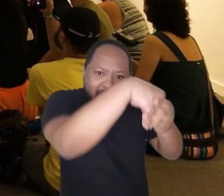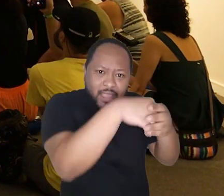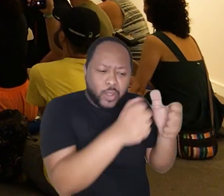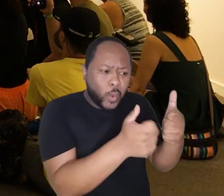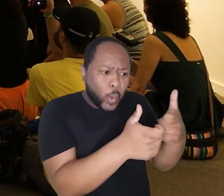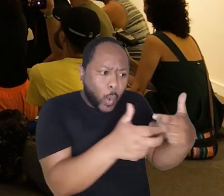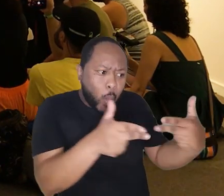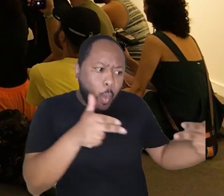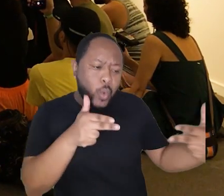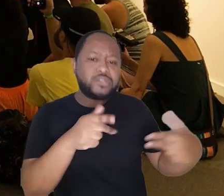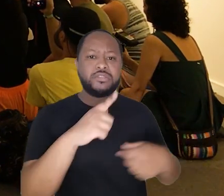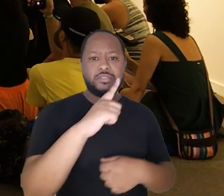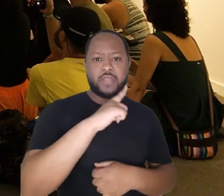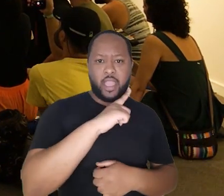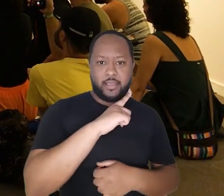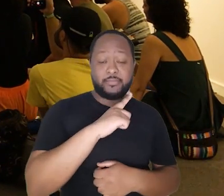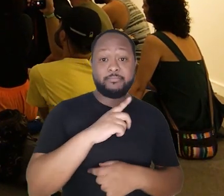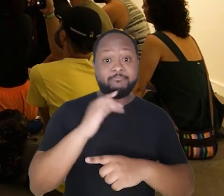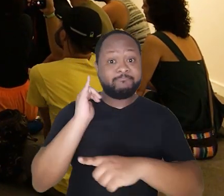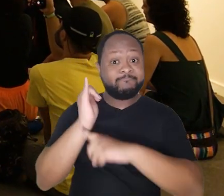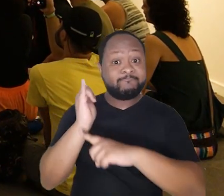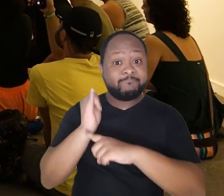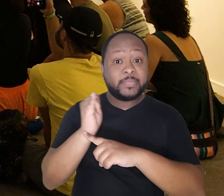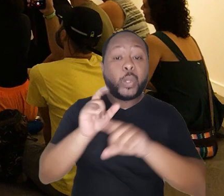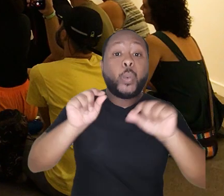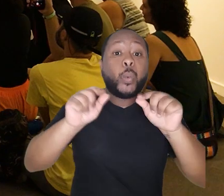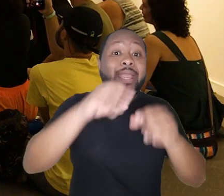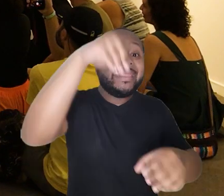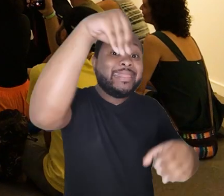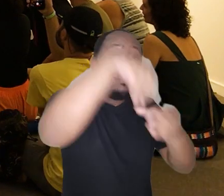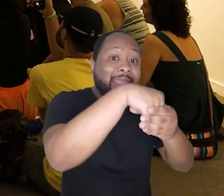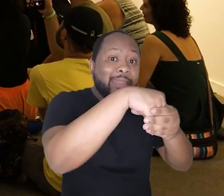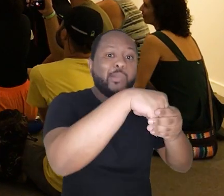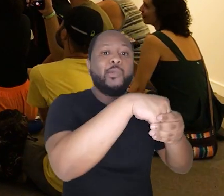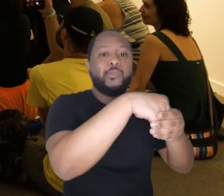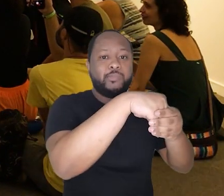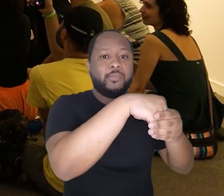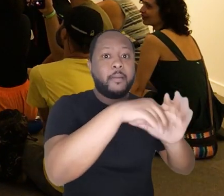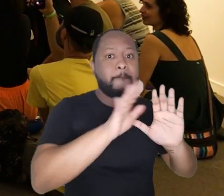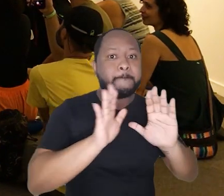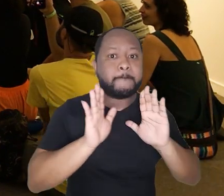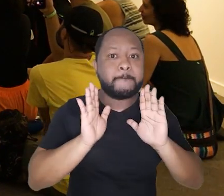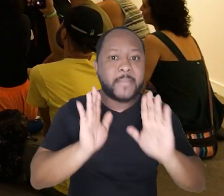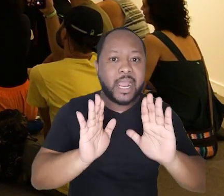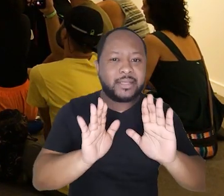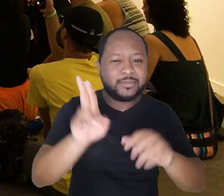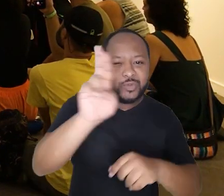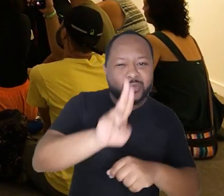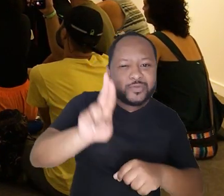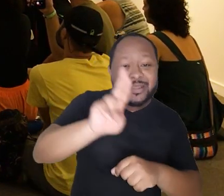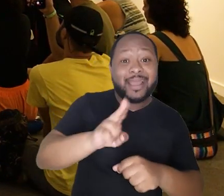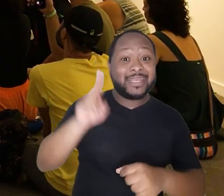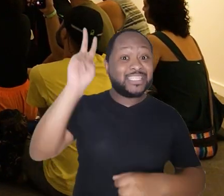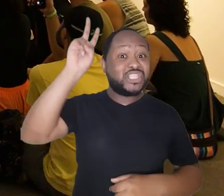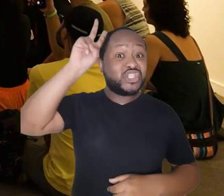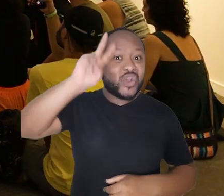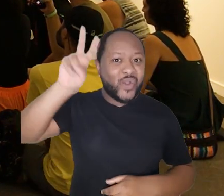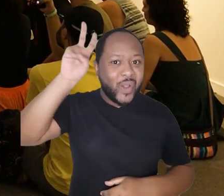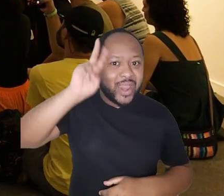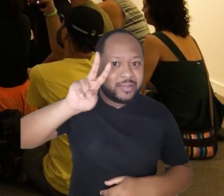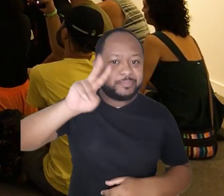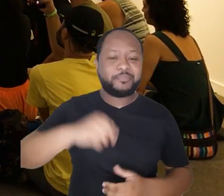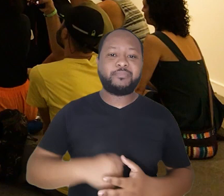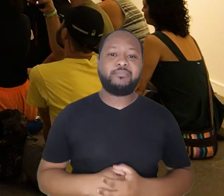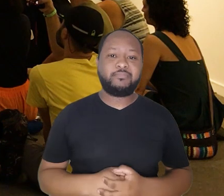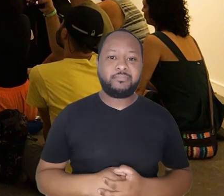coisas. E eu vou contar para vocês o que tem dentro desse pote, mas por meio de uma história. A